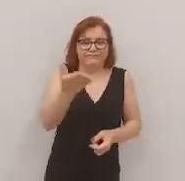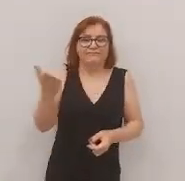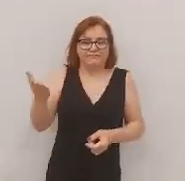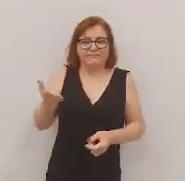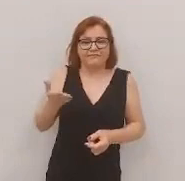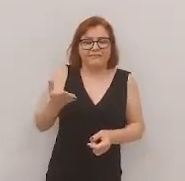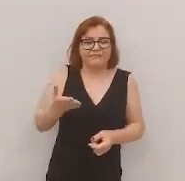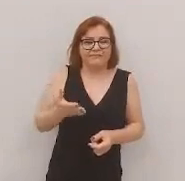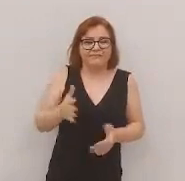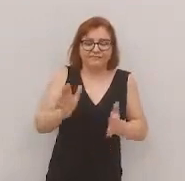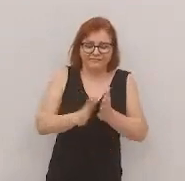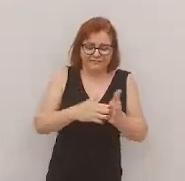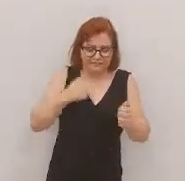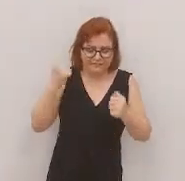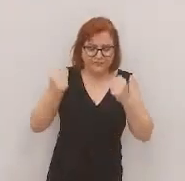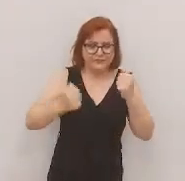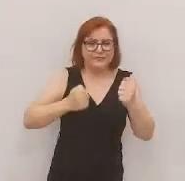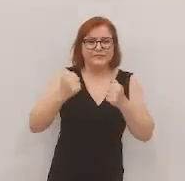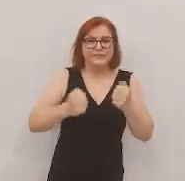Aleluia!